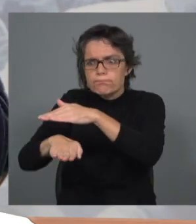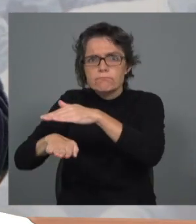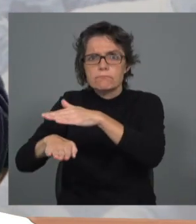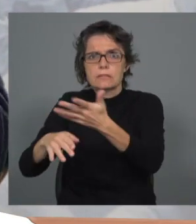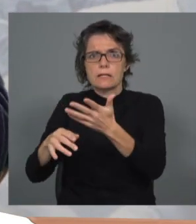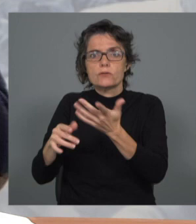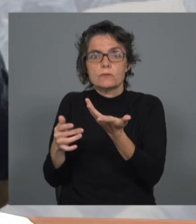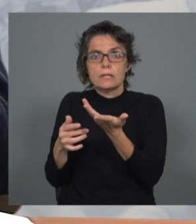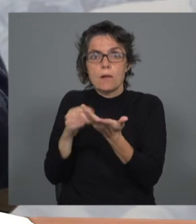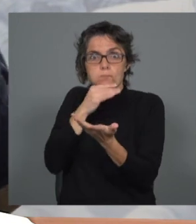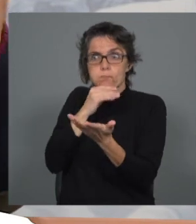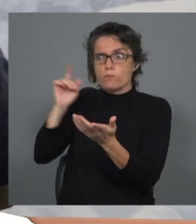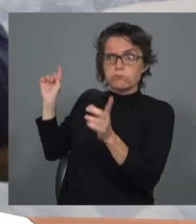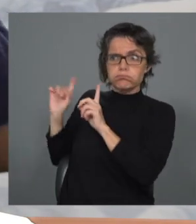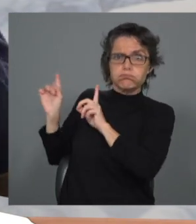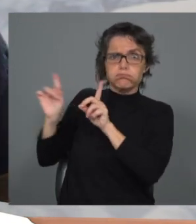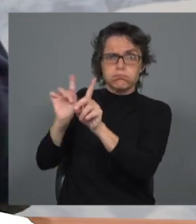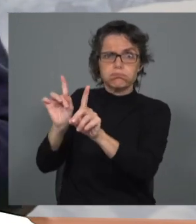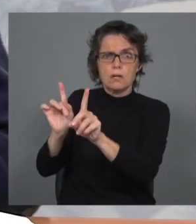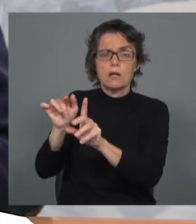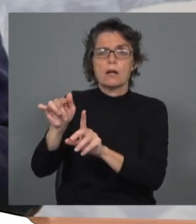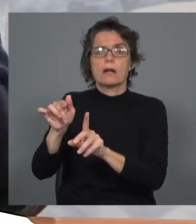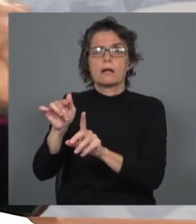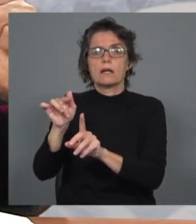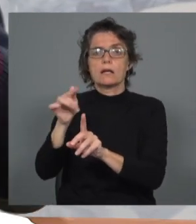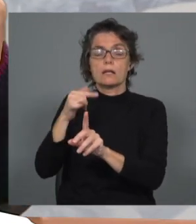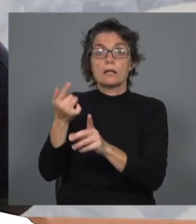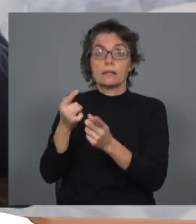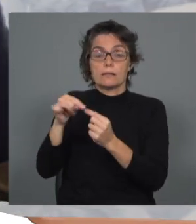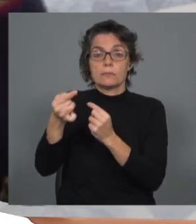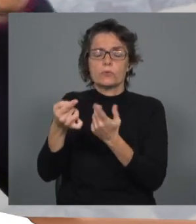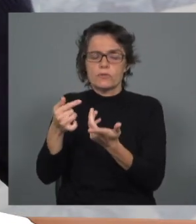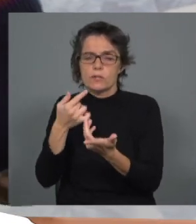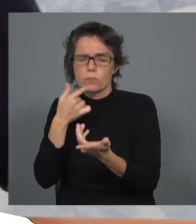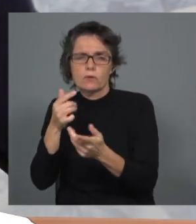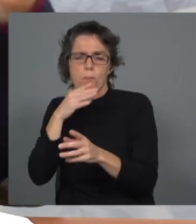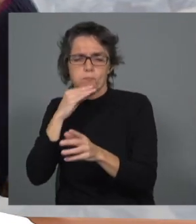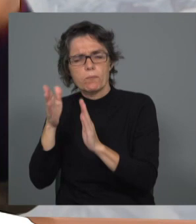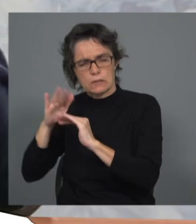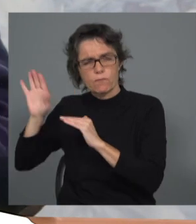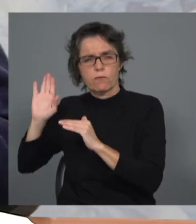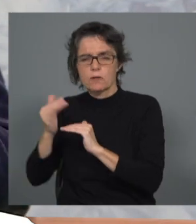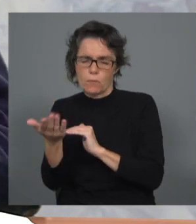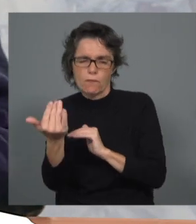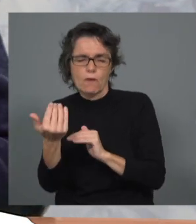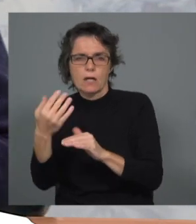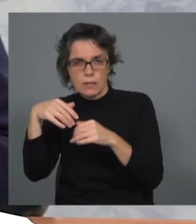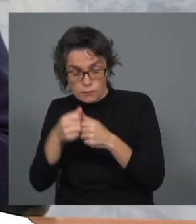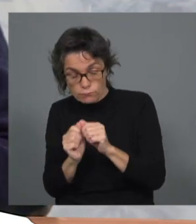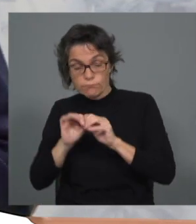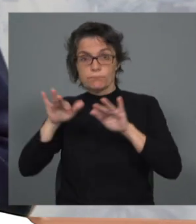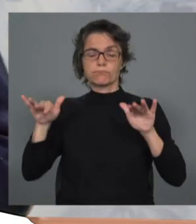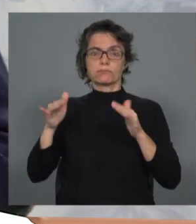ali às escuras, ambos dois, até que alguns minutos depois vieram dizer, não, a polícia já passou, acabou por não